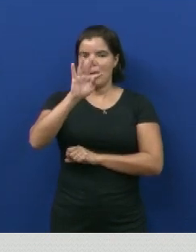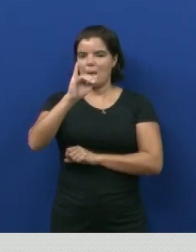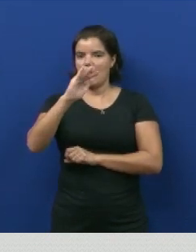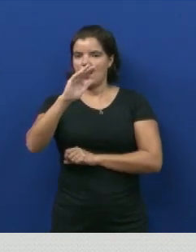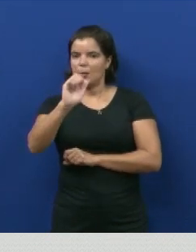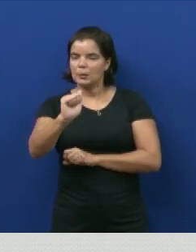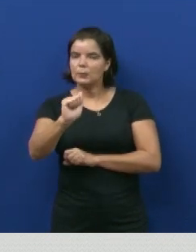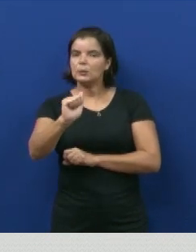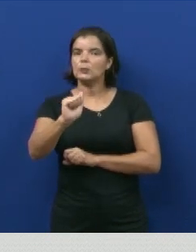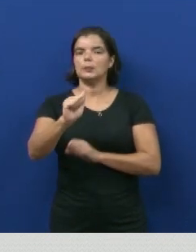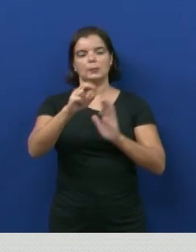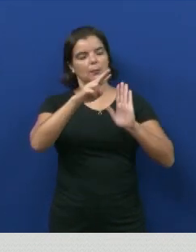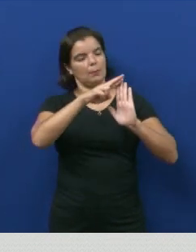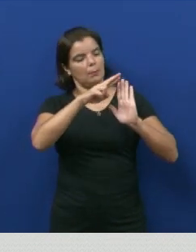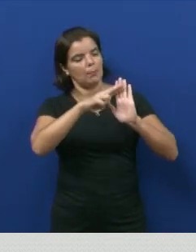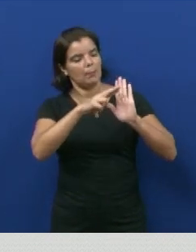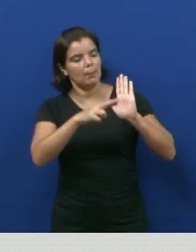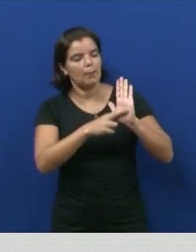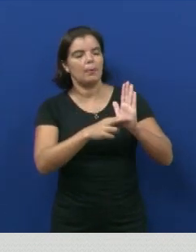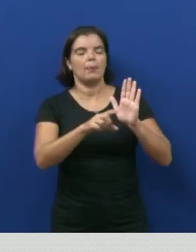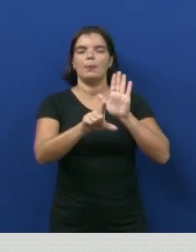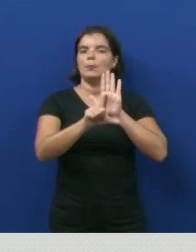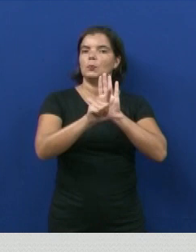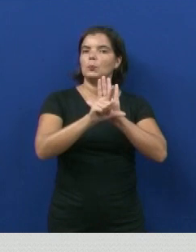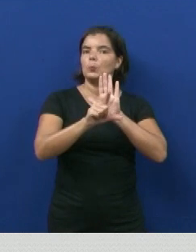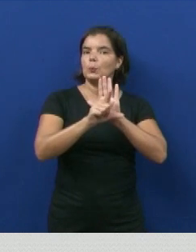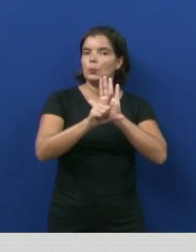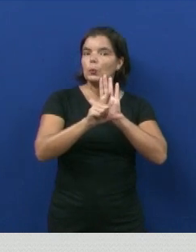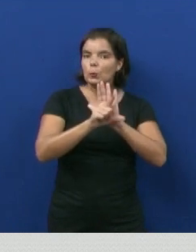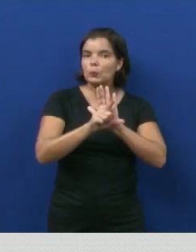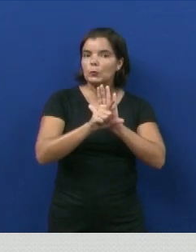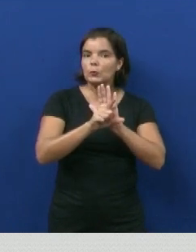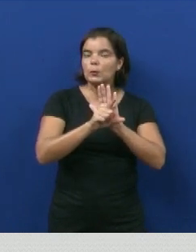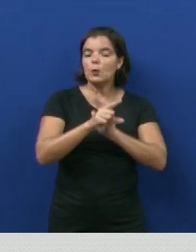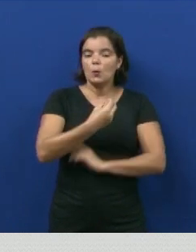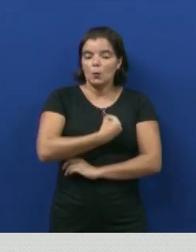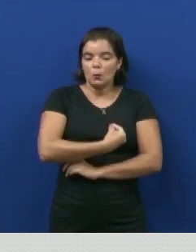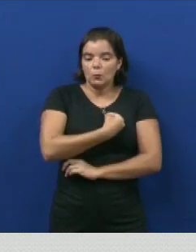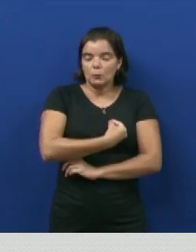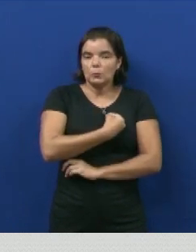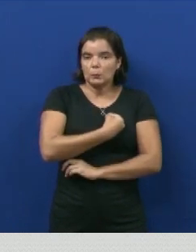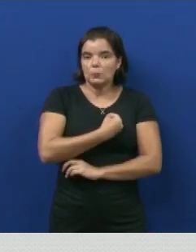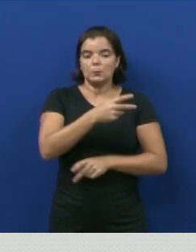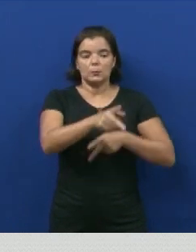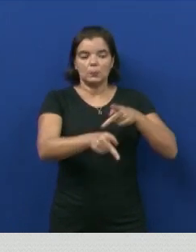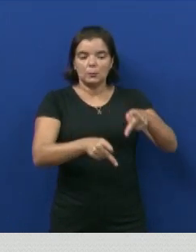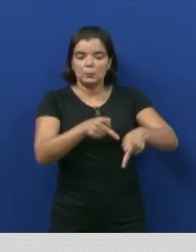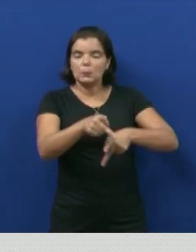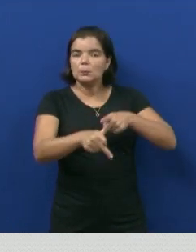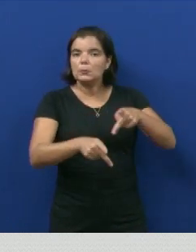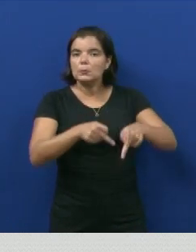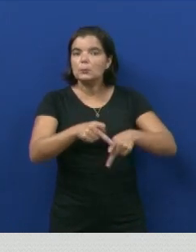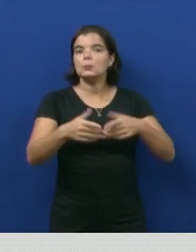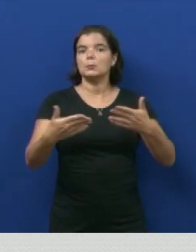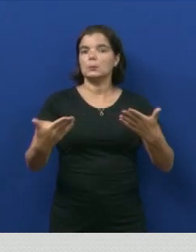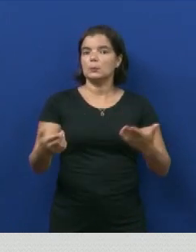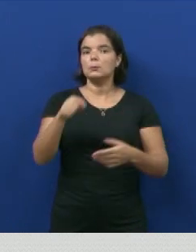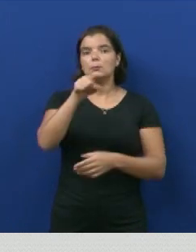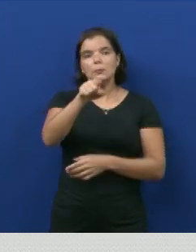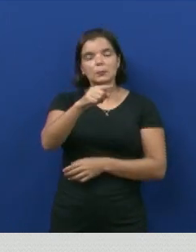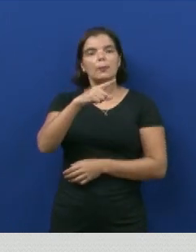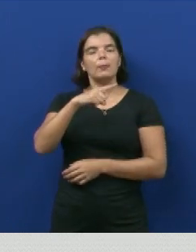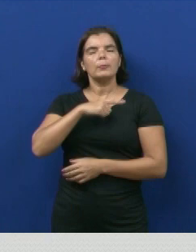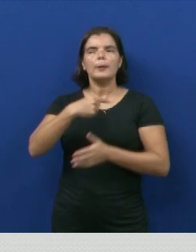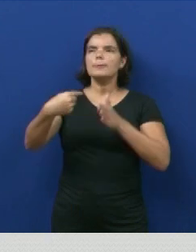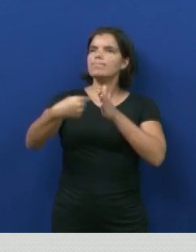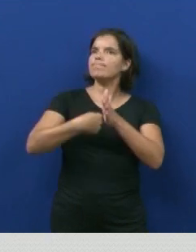está relacionada às regras estabelecidas por leis, que regulamentam o modo de vida da população, então você tem que